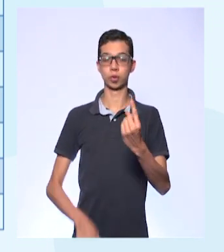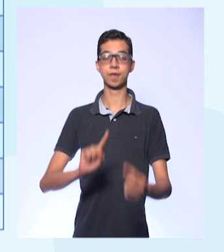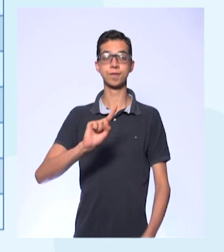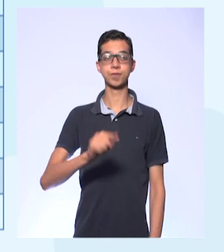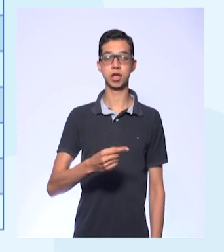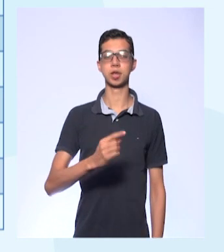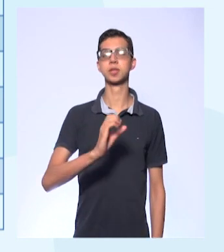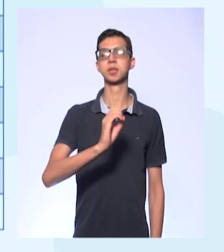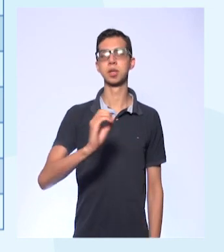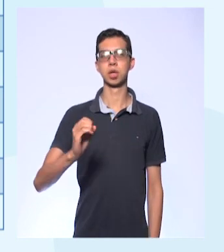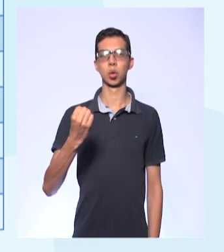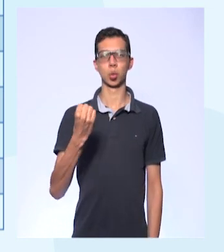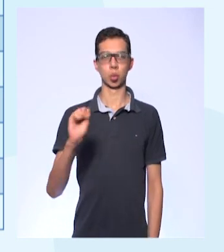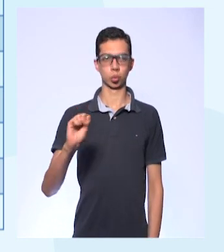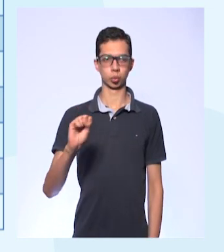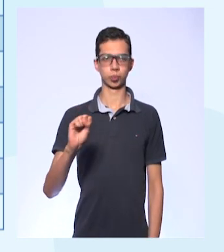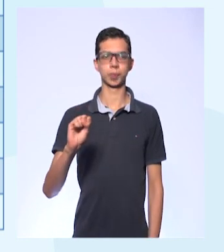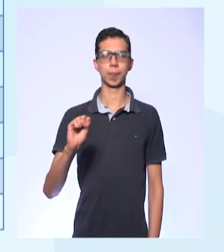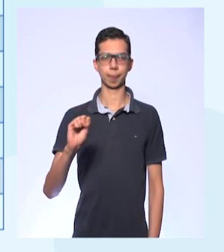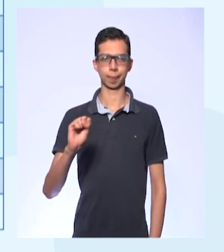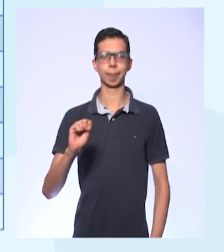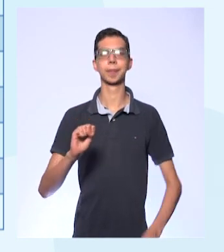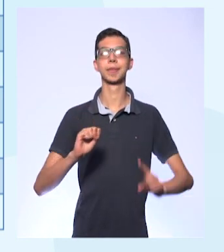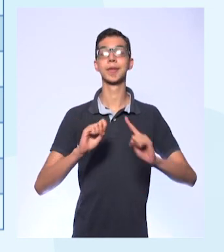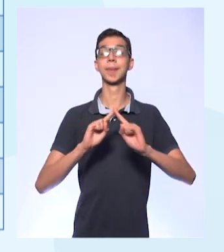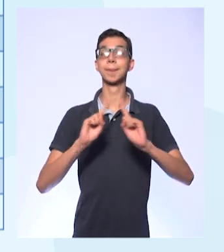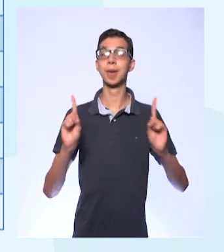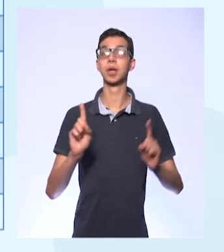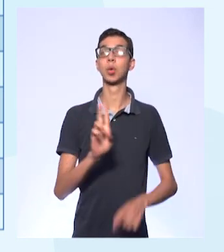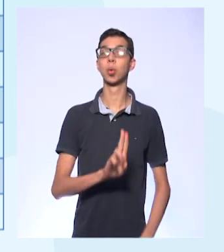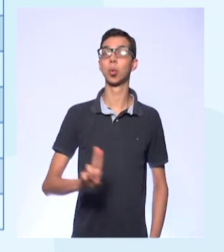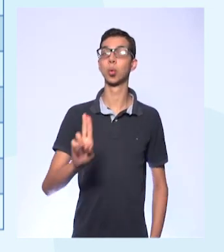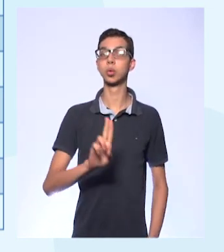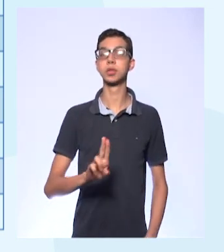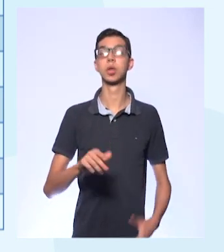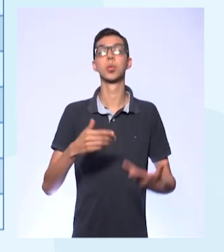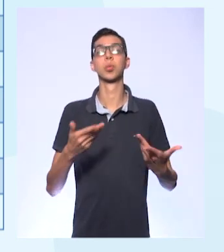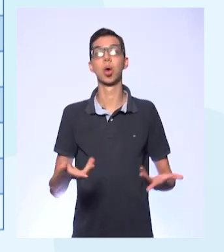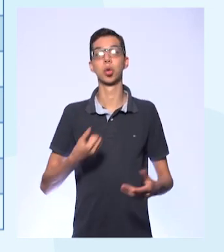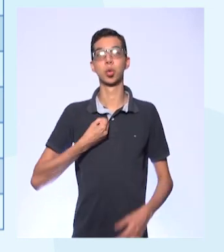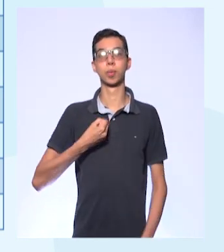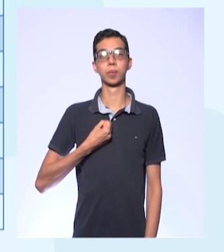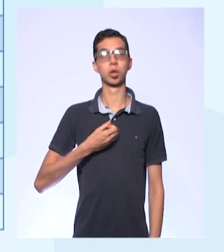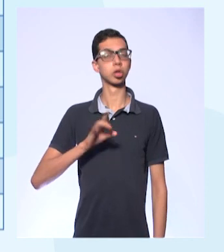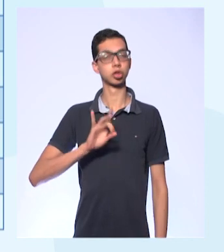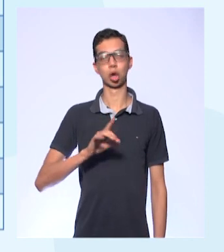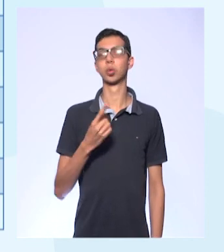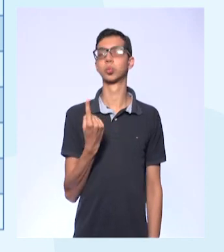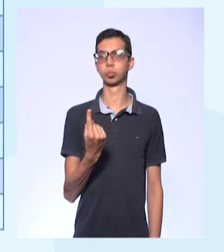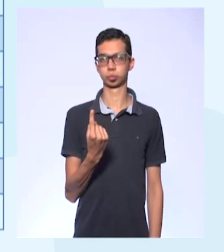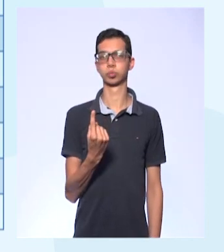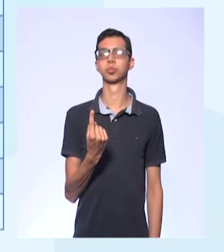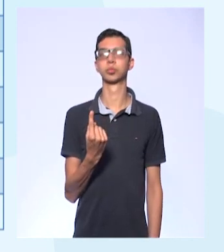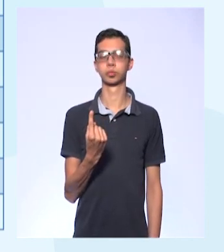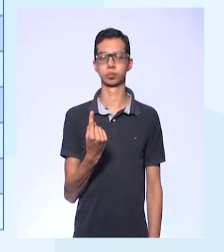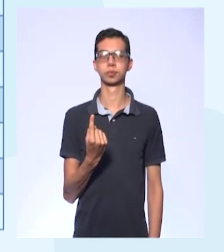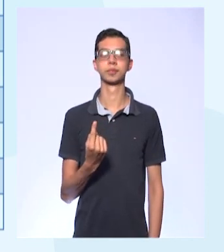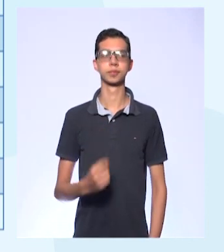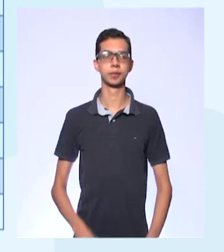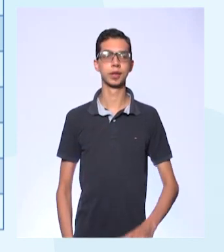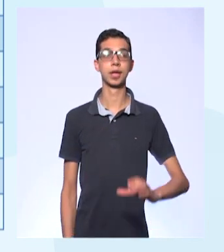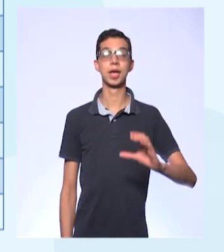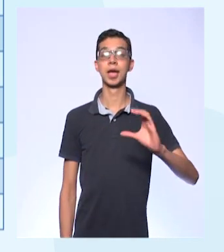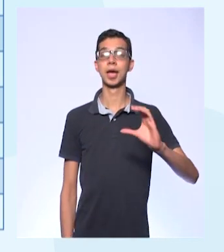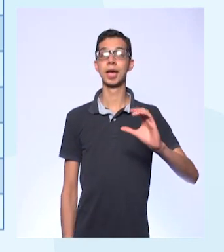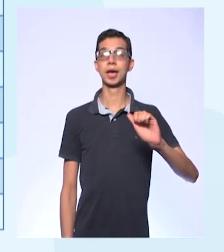1,008 unidades. Só que a gente usa qual valor? A gente vai arredondar esse valor. Então, vai usar o valor 1. O carbono, como nós acabamos